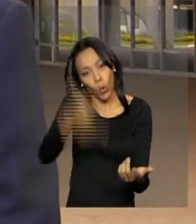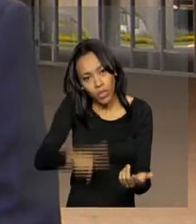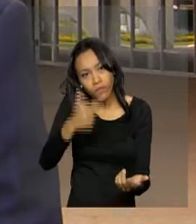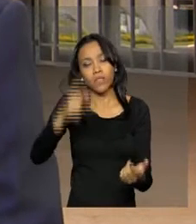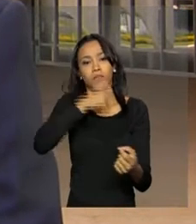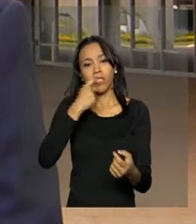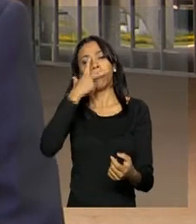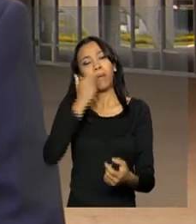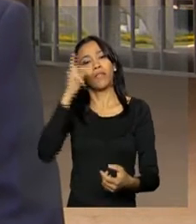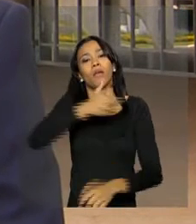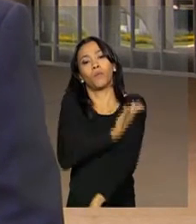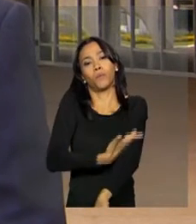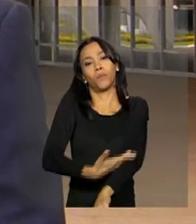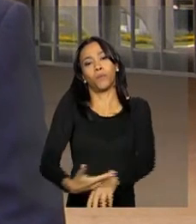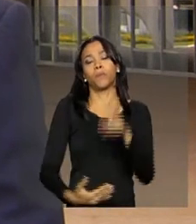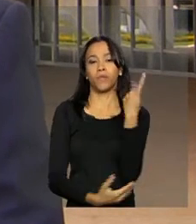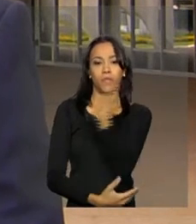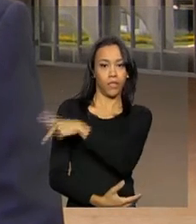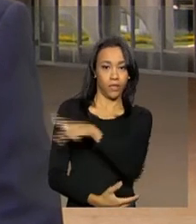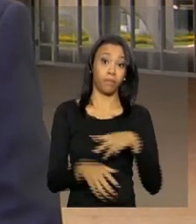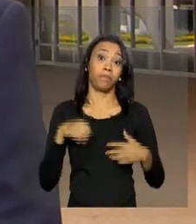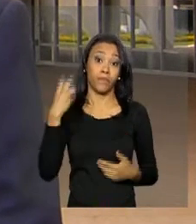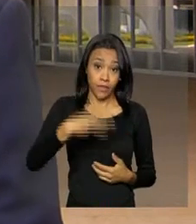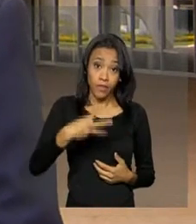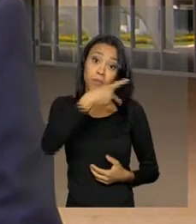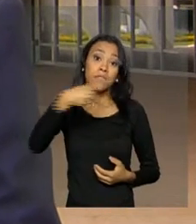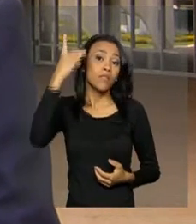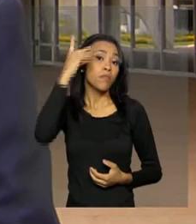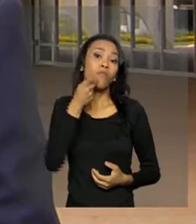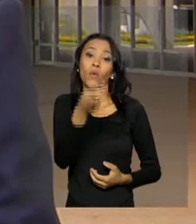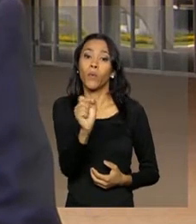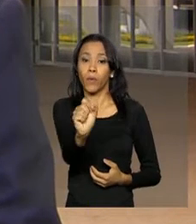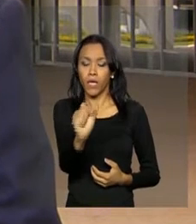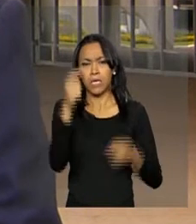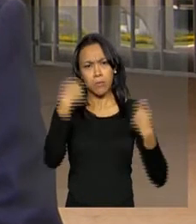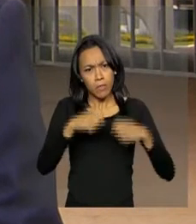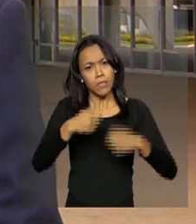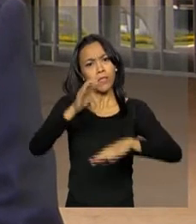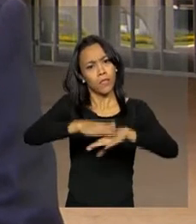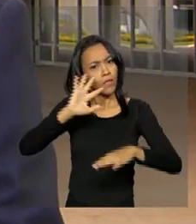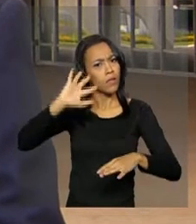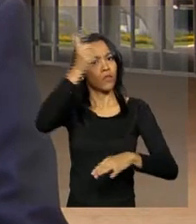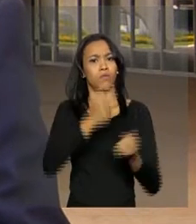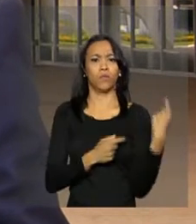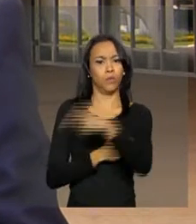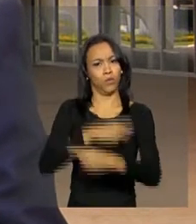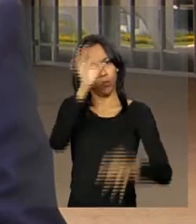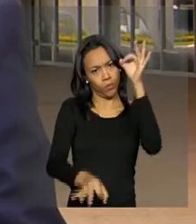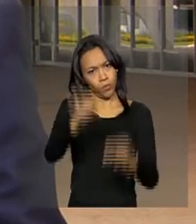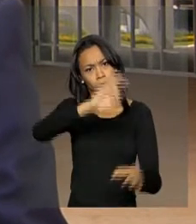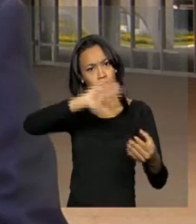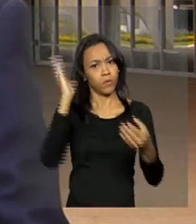prática reiterada dele. Terceiro, a presidenta Dilma Rousseff determinou que sejam tomadas todas as medidas judiciais